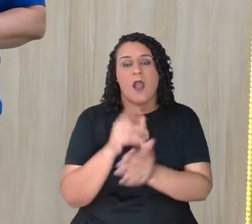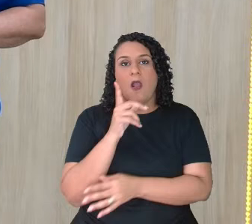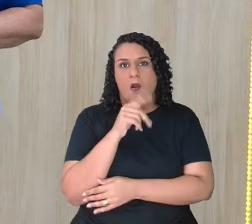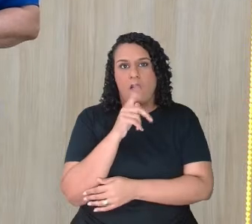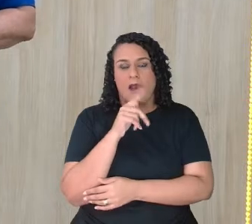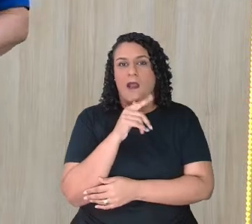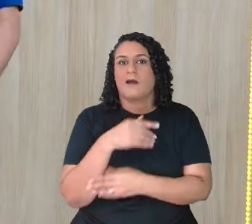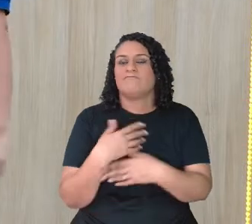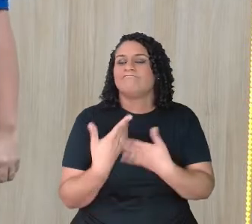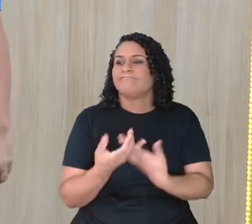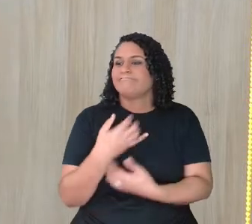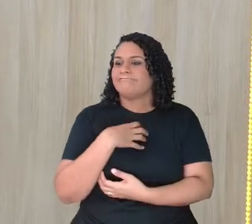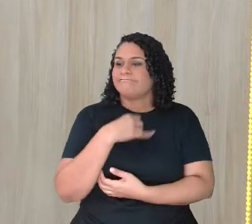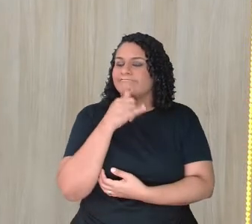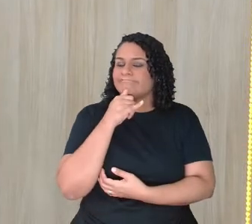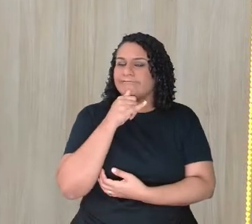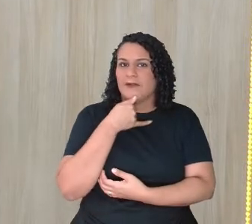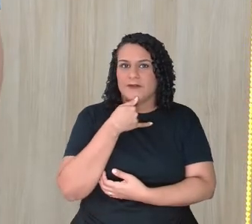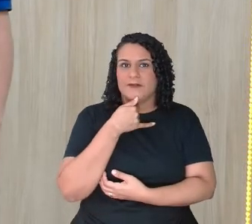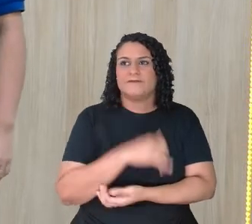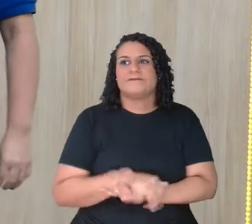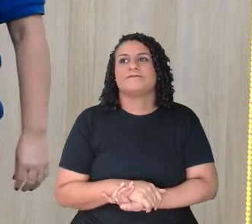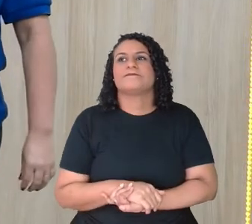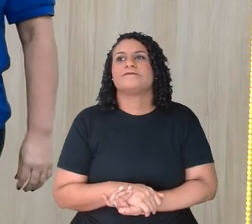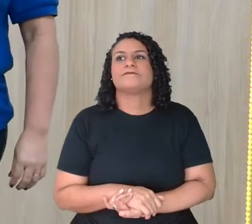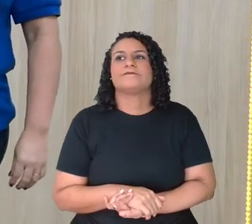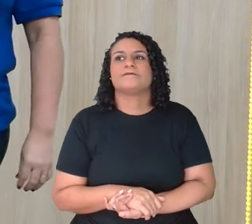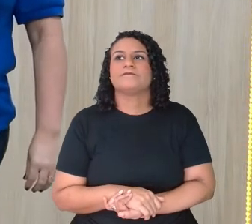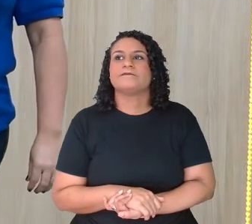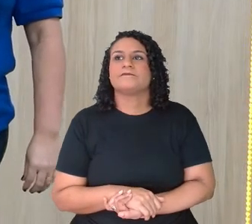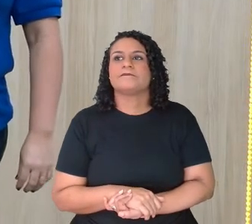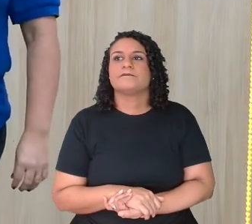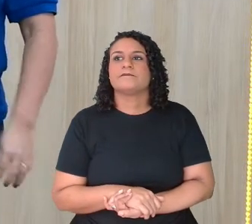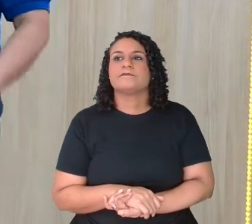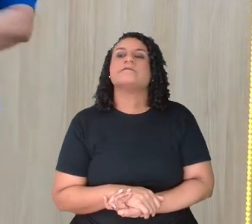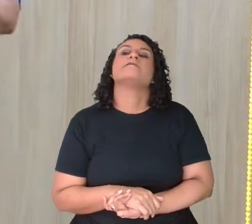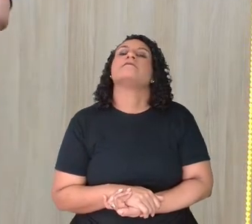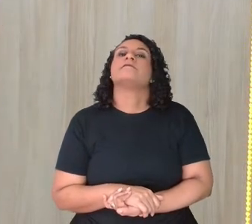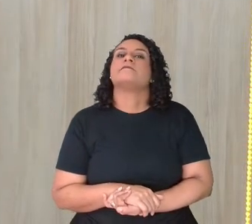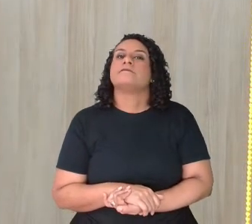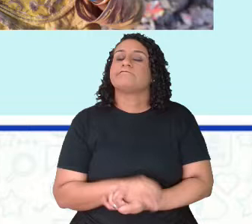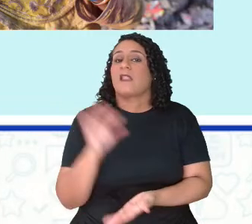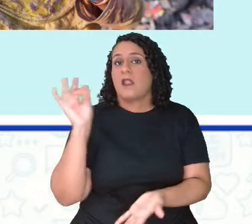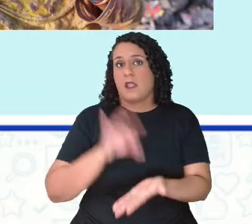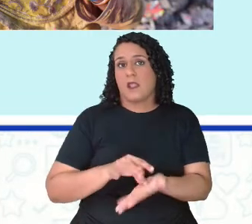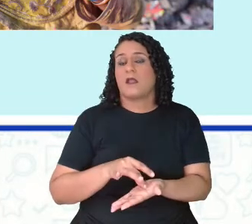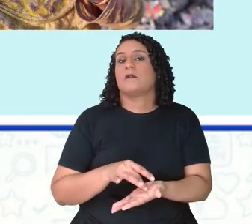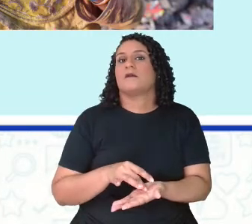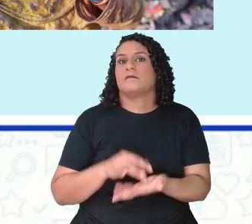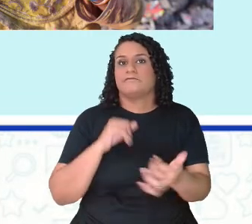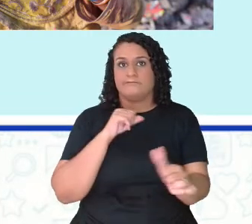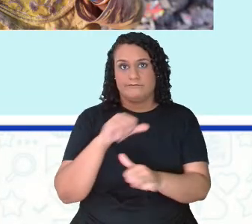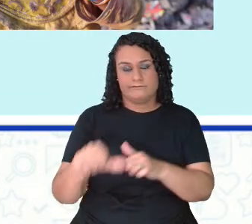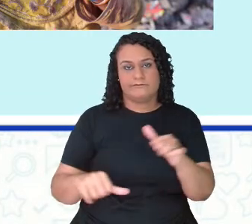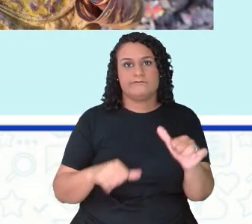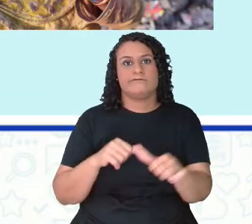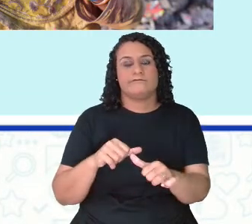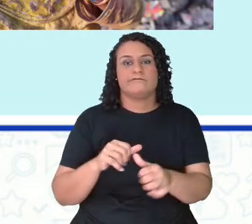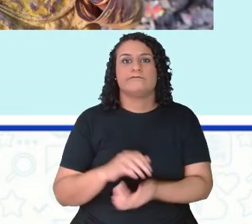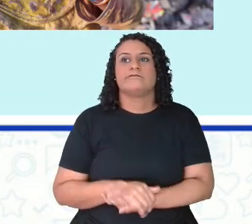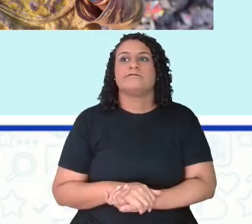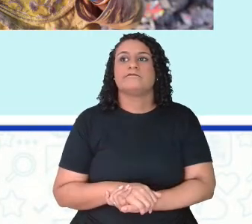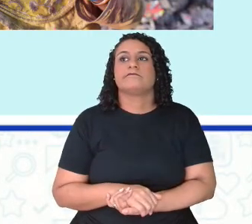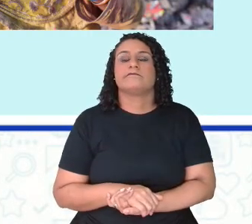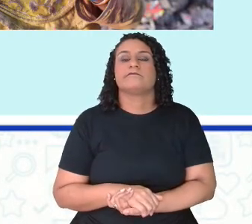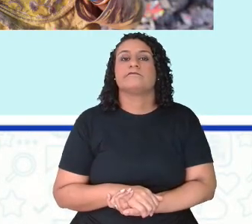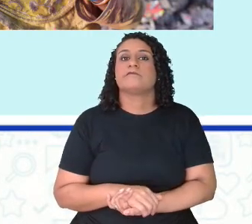realmente tristeza ao nosso coração. Então, que essa realidade mude, não é? E aí ela diz assim,